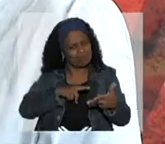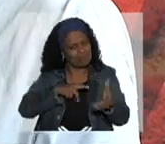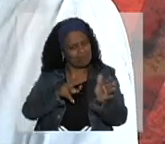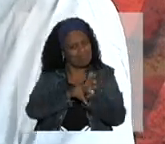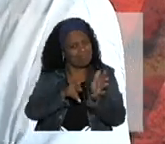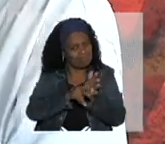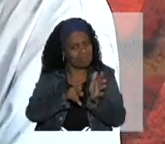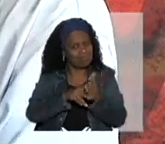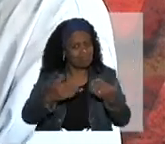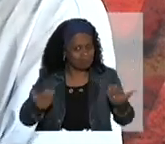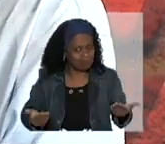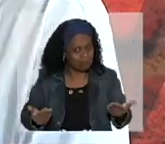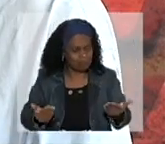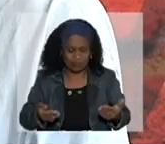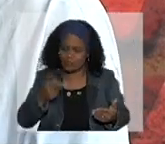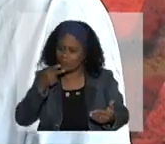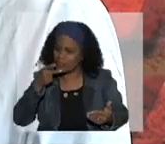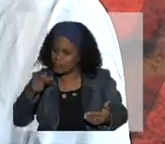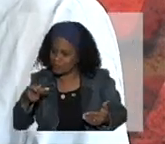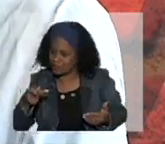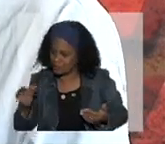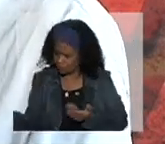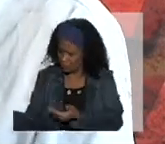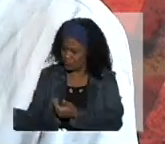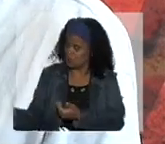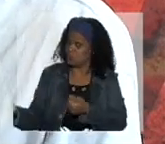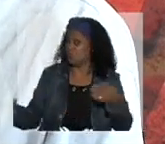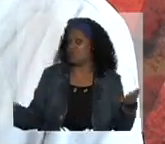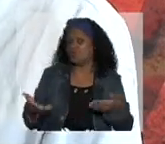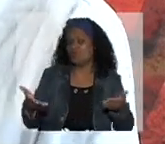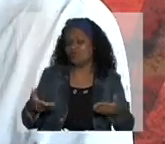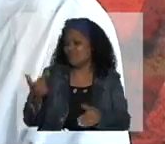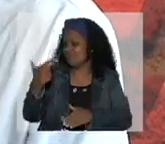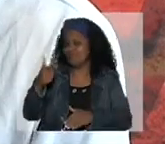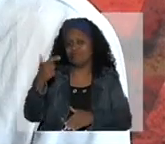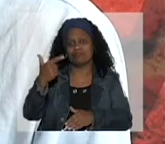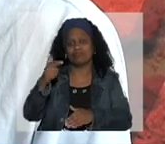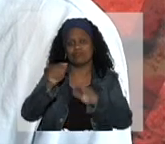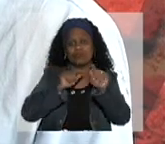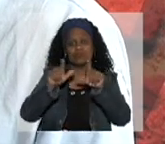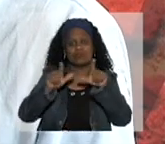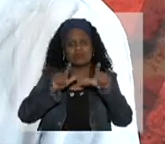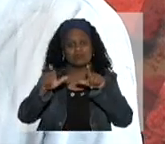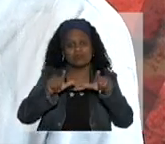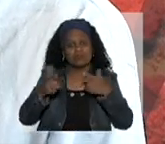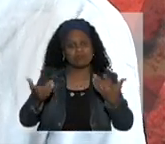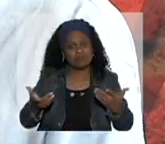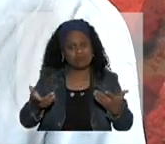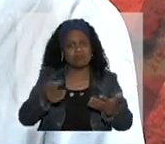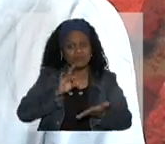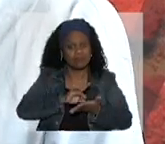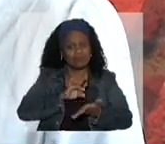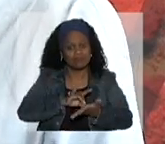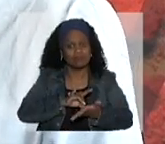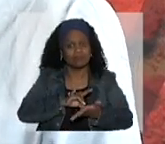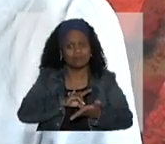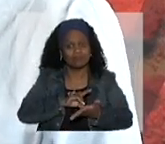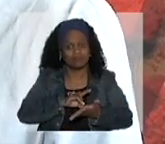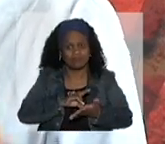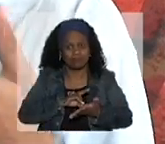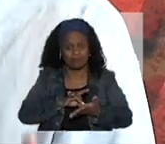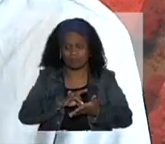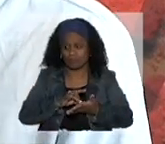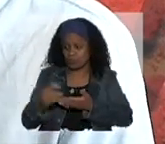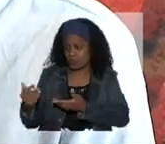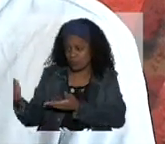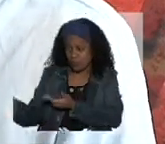particularidade, né? Eu estava até comentando, a juventude hoje não tem emprego. Então, a gente tem uma geração